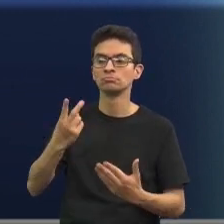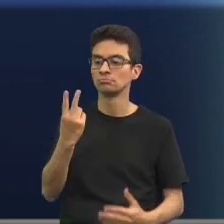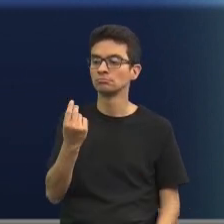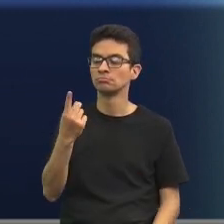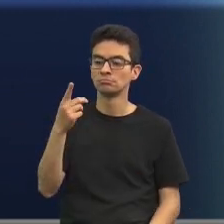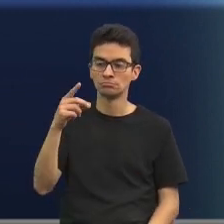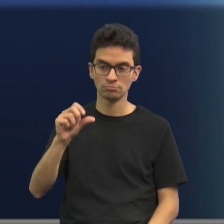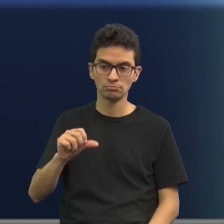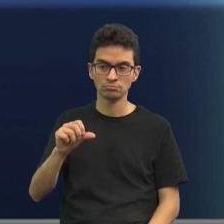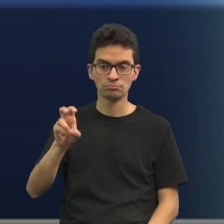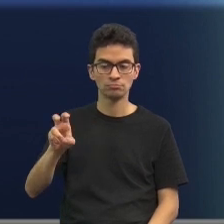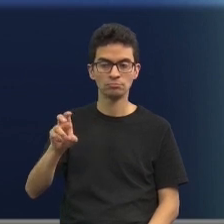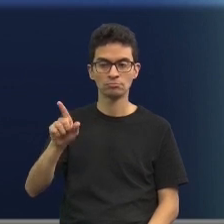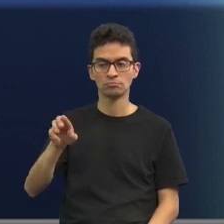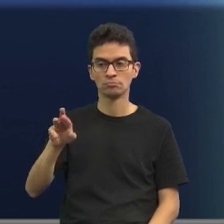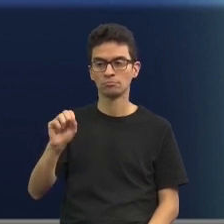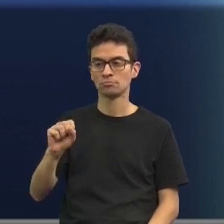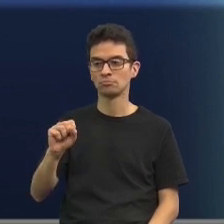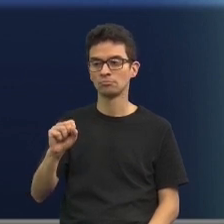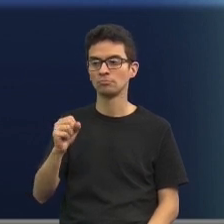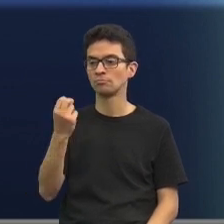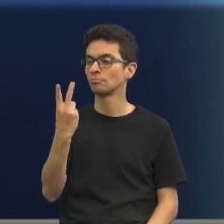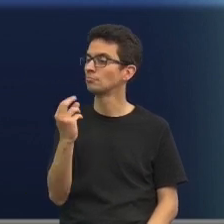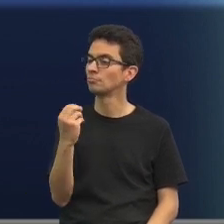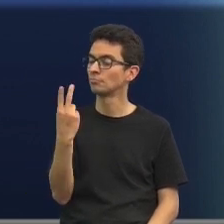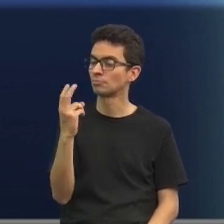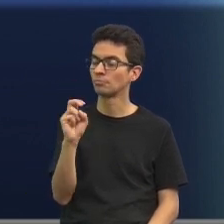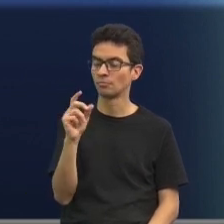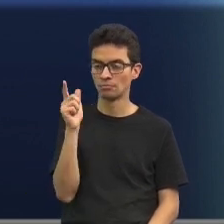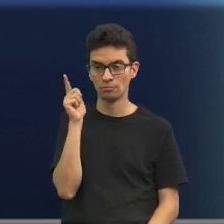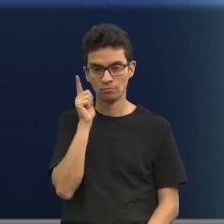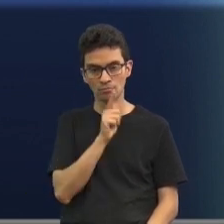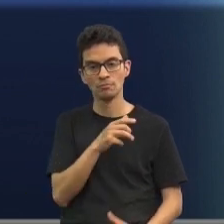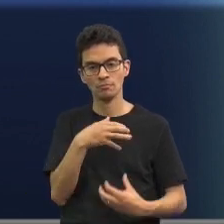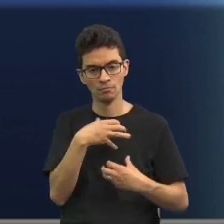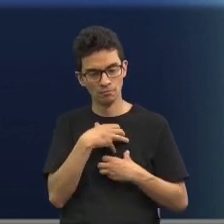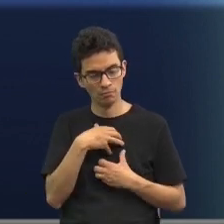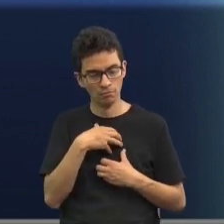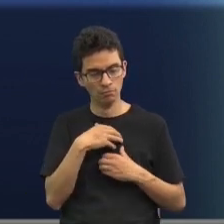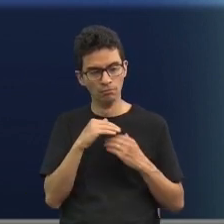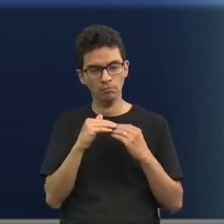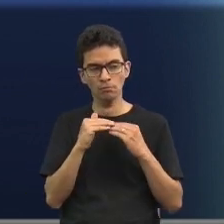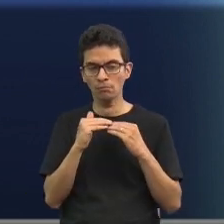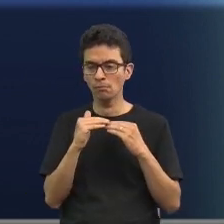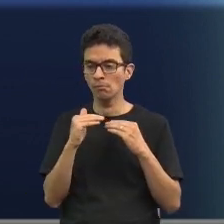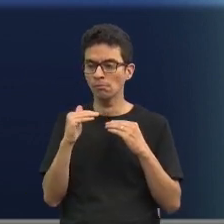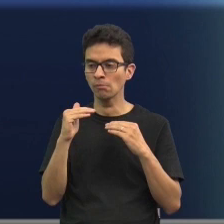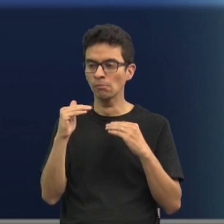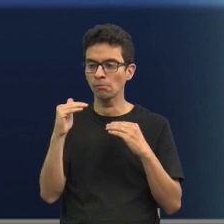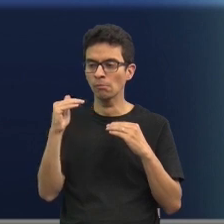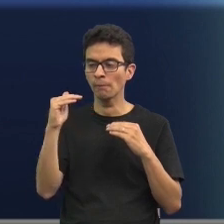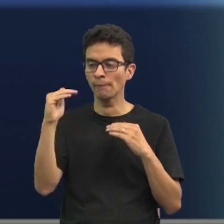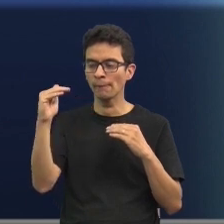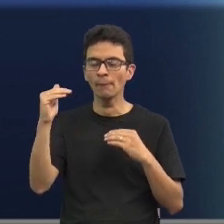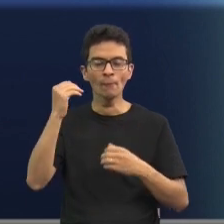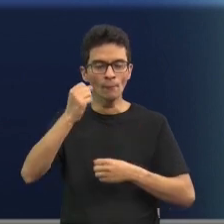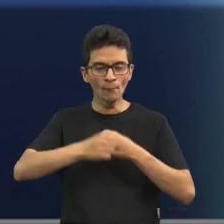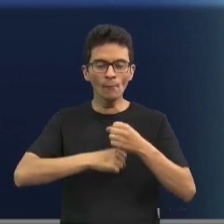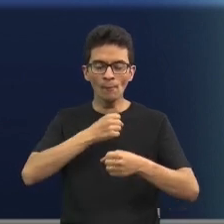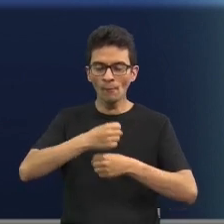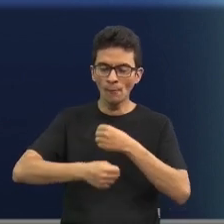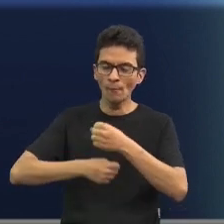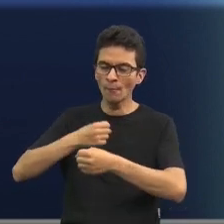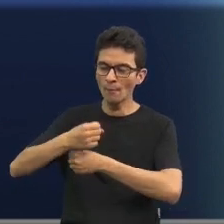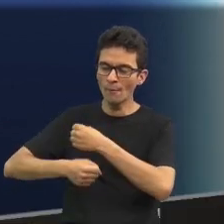55 gramas em 2025 de forma linear ano a ano a